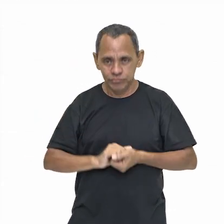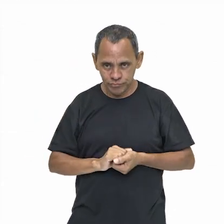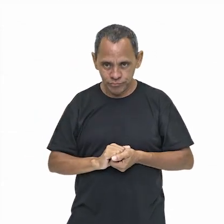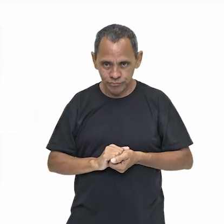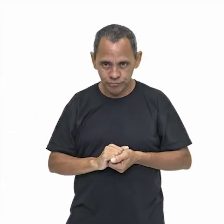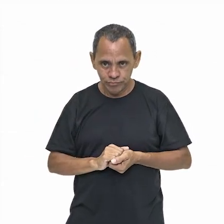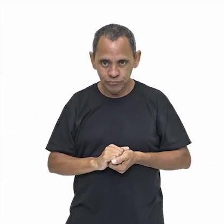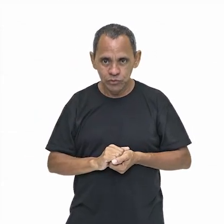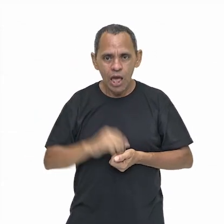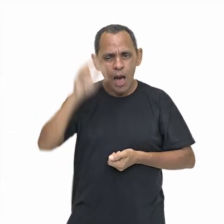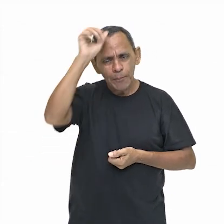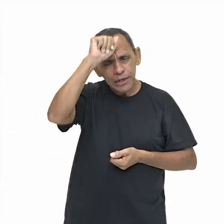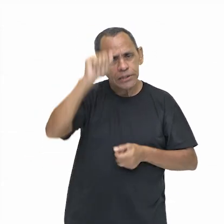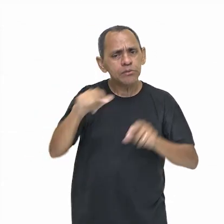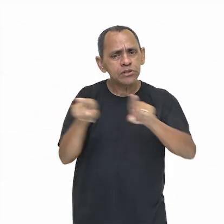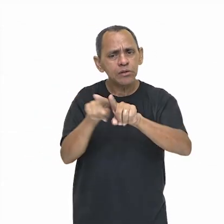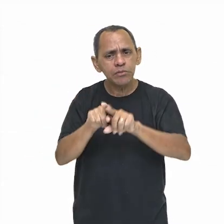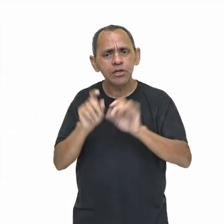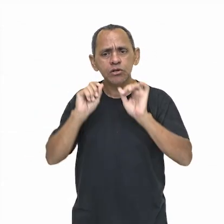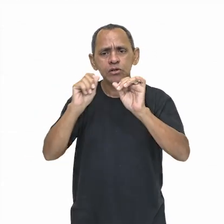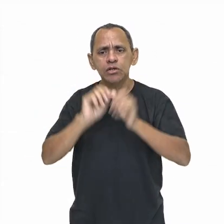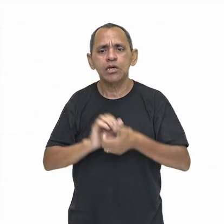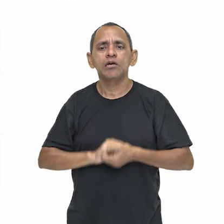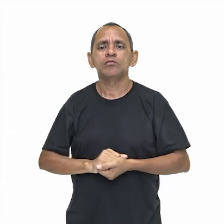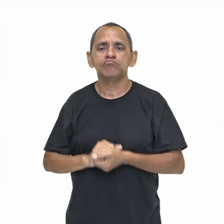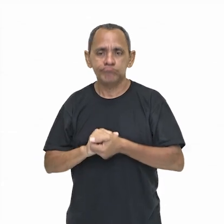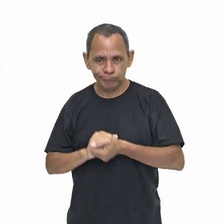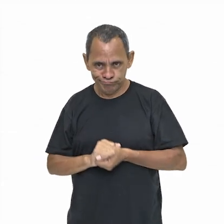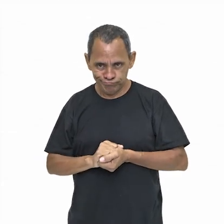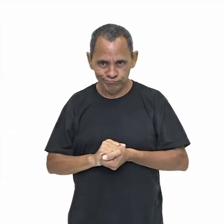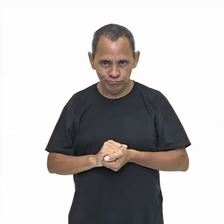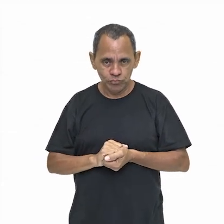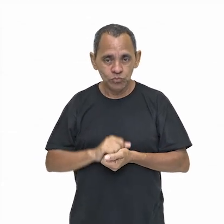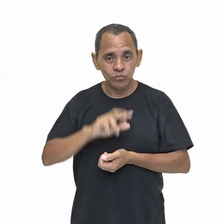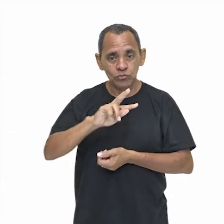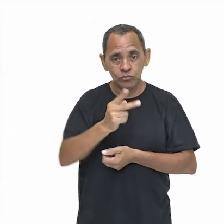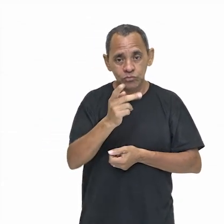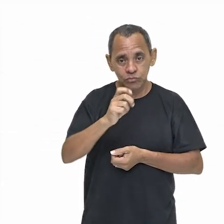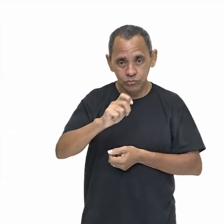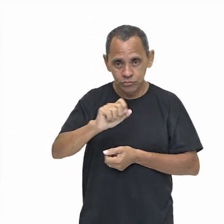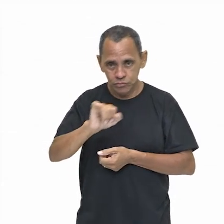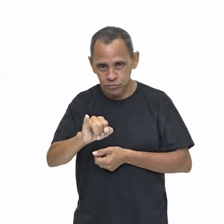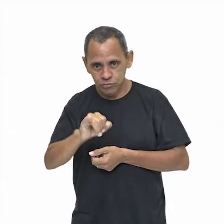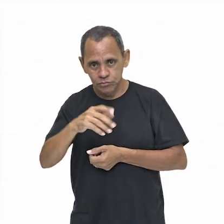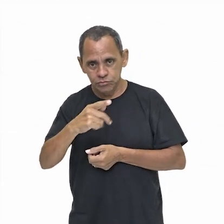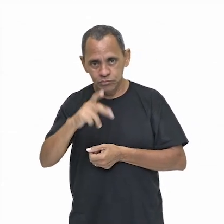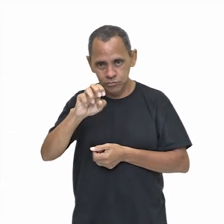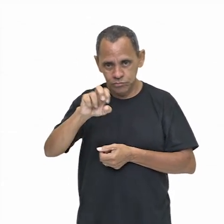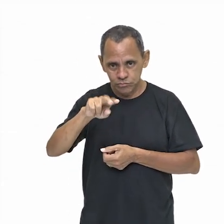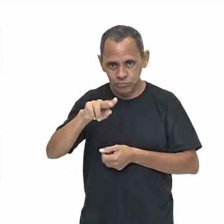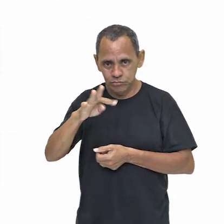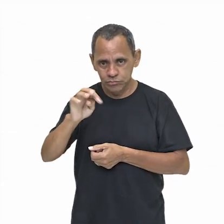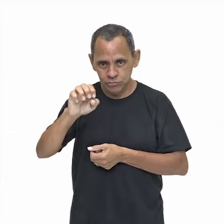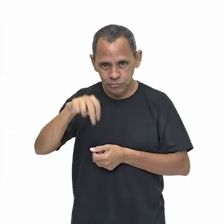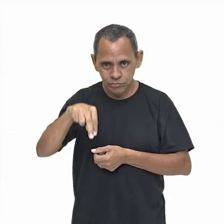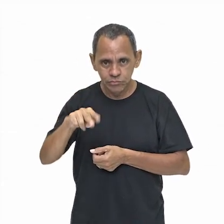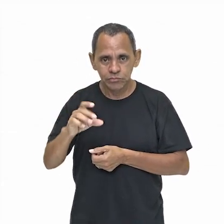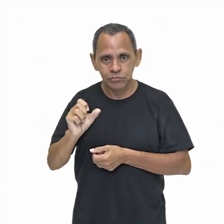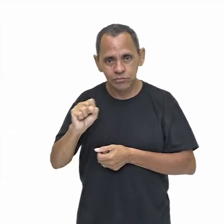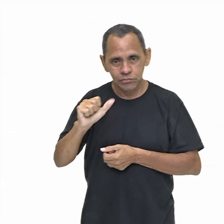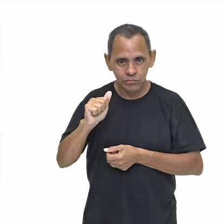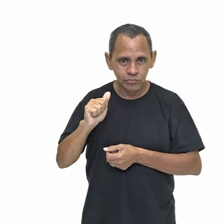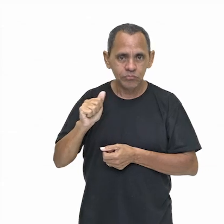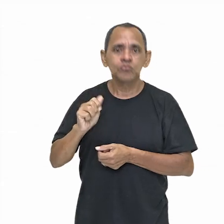gente aprendeu aí que a hipertensão arterial é aquilo que comumente as pessoas chamam de